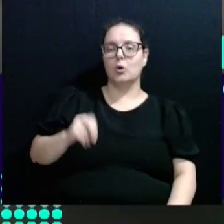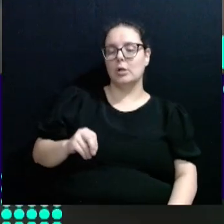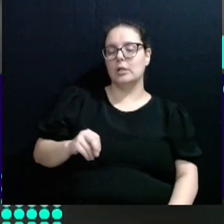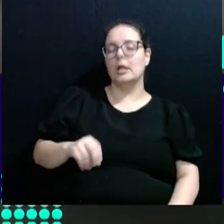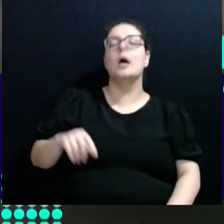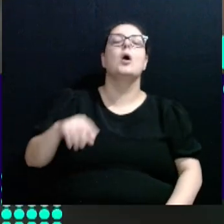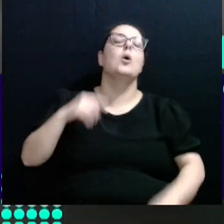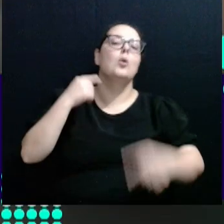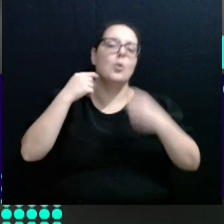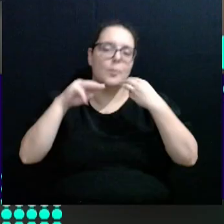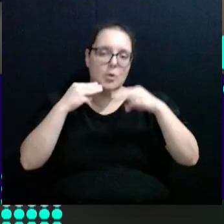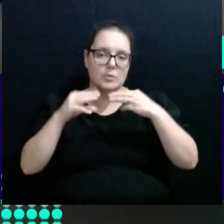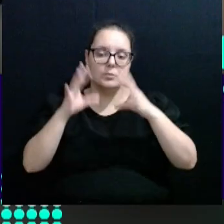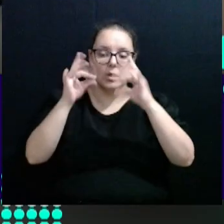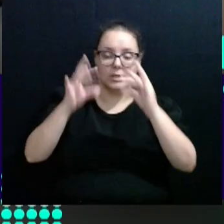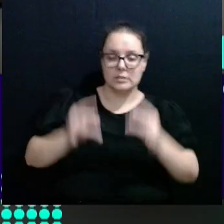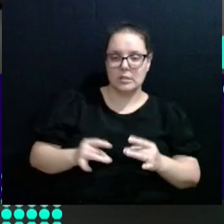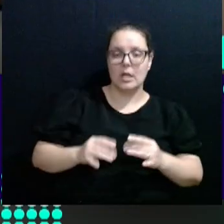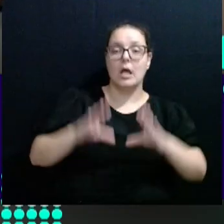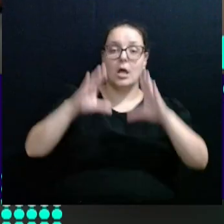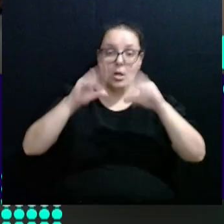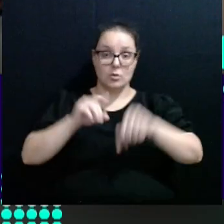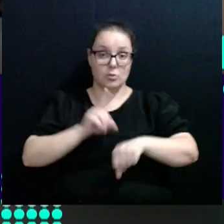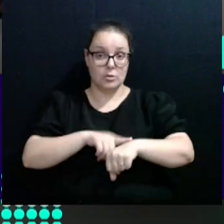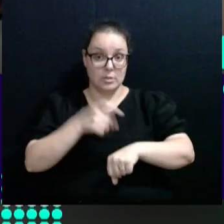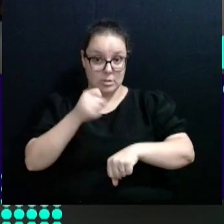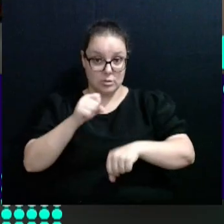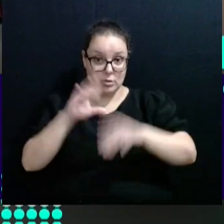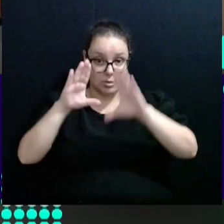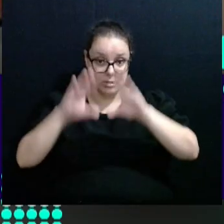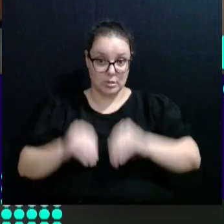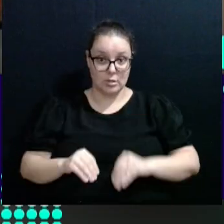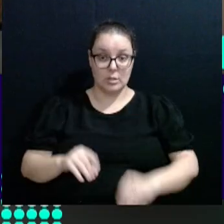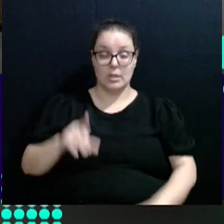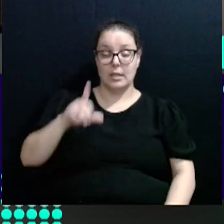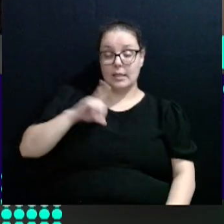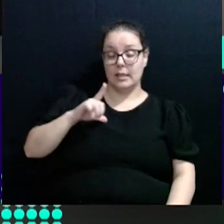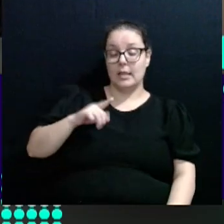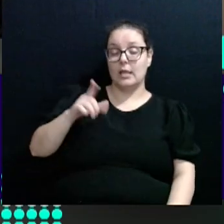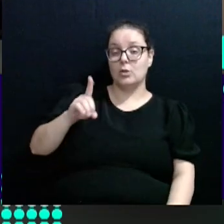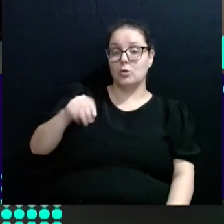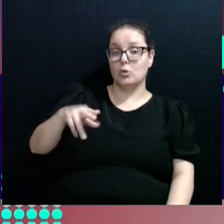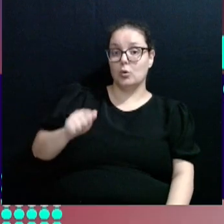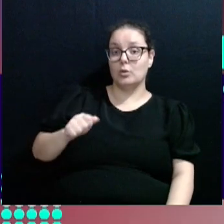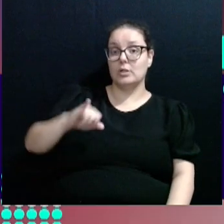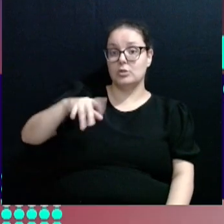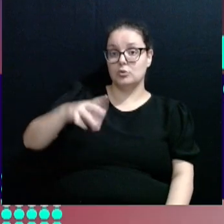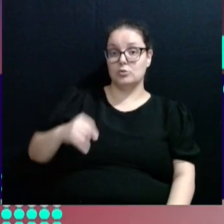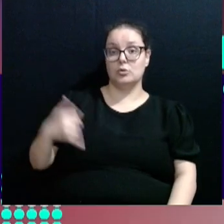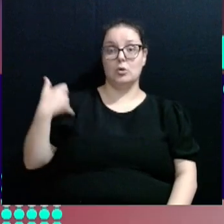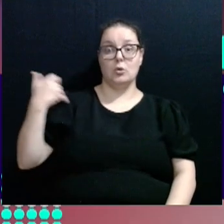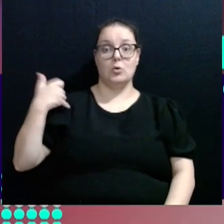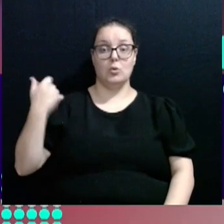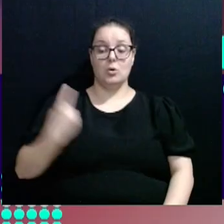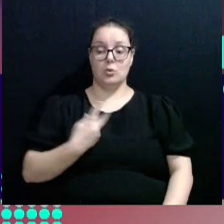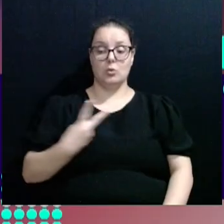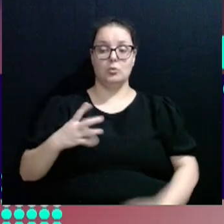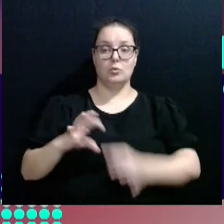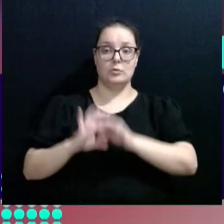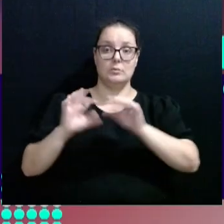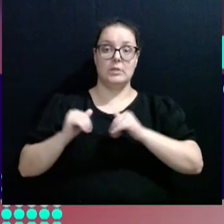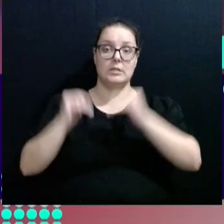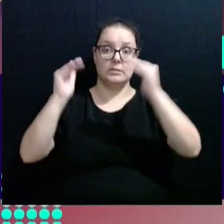noite, a partir das 8h, tem Dona Júlia, com classificação a partir de 12 anos. No domingo, dia 1º